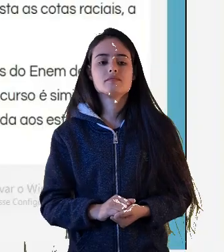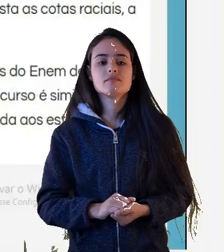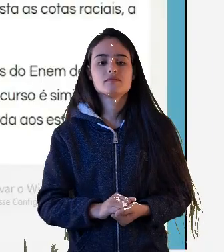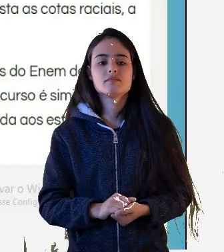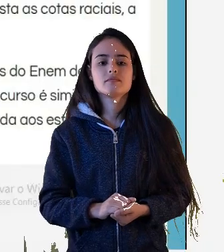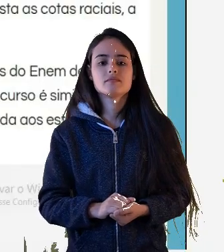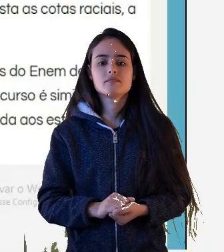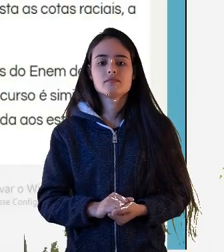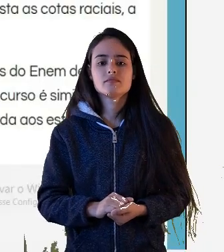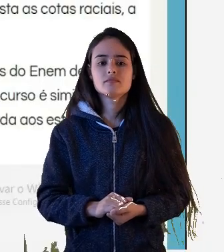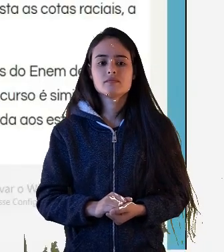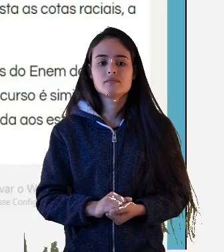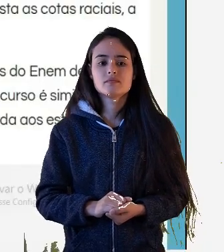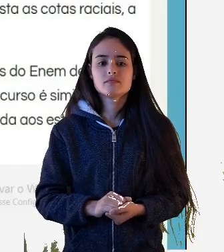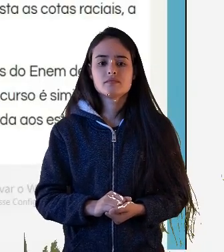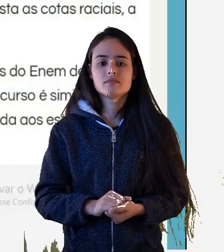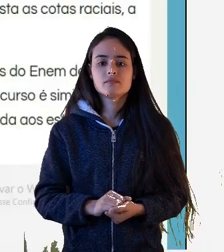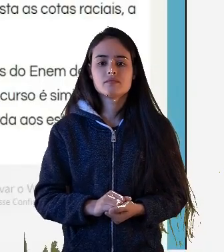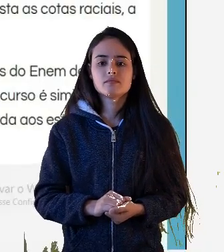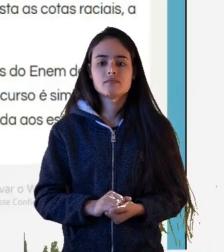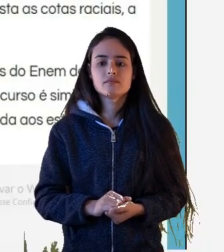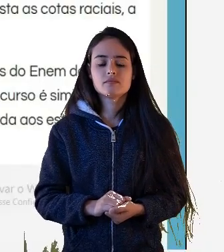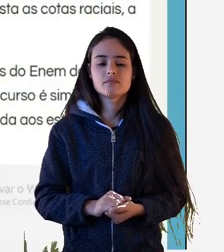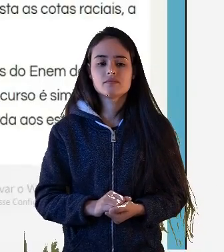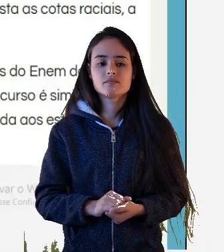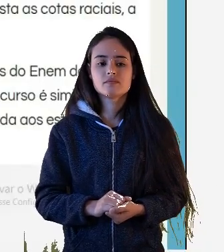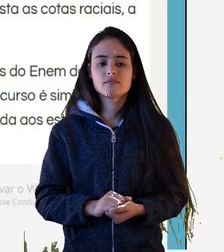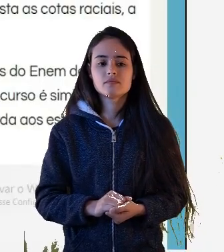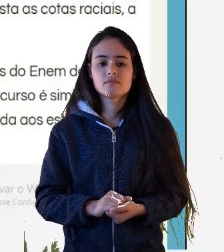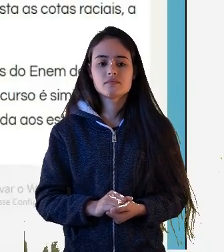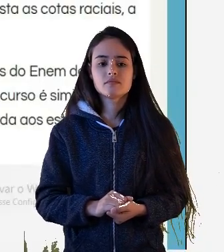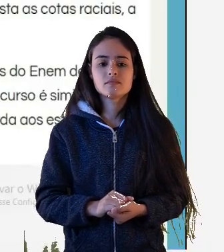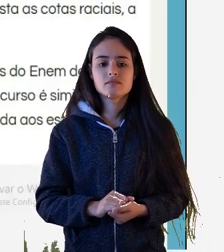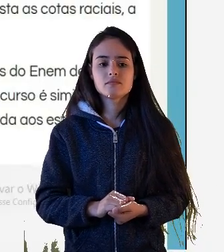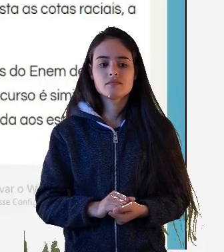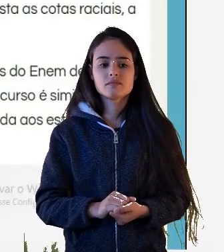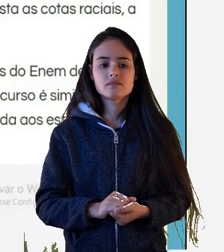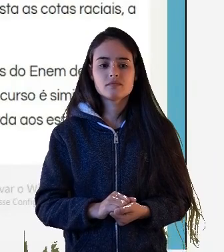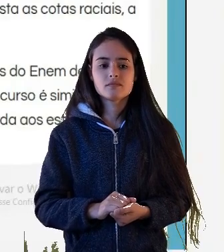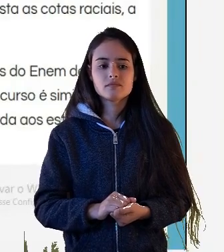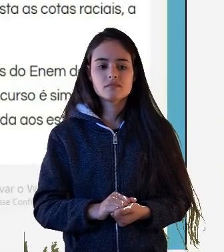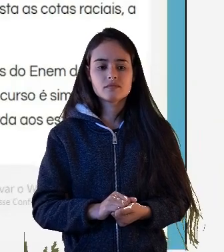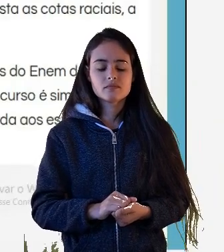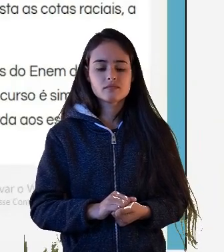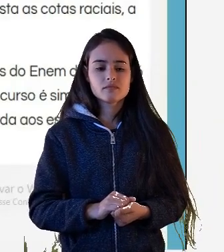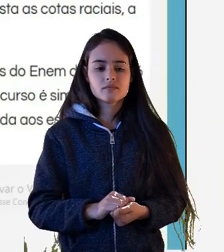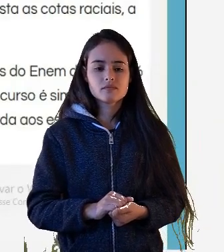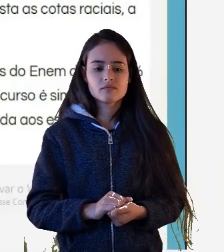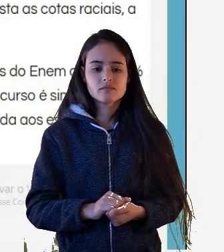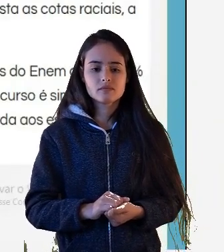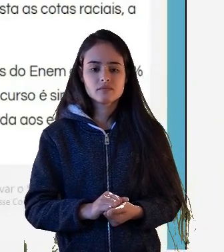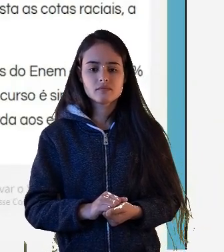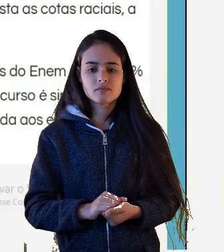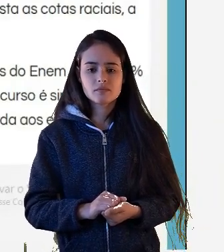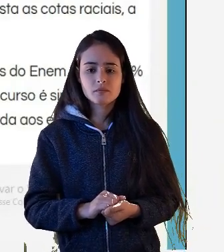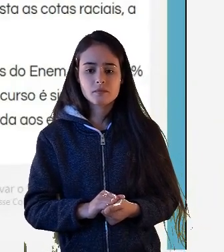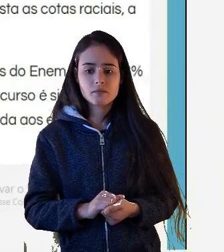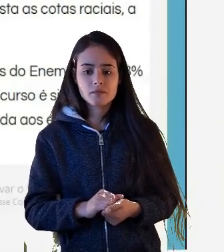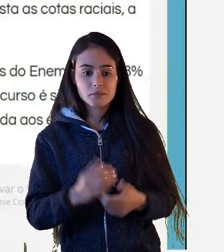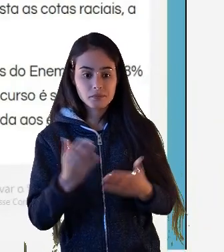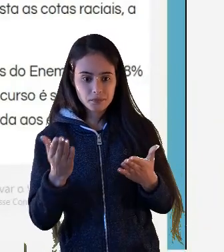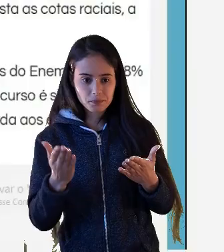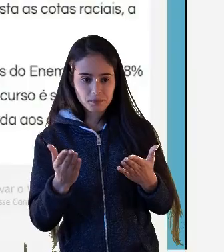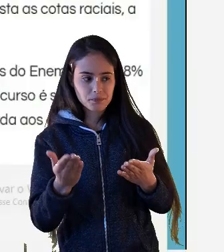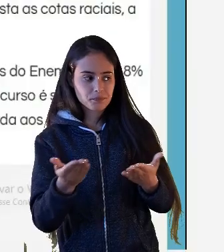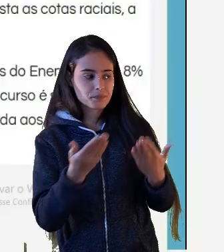Passaram de 50% em 2011 para 70% em 2019 nas instituições federais. Então, os